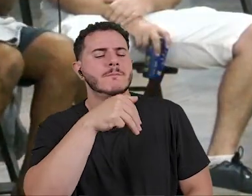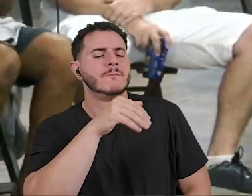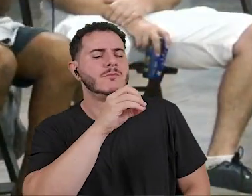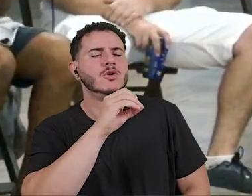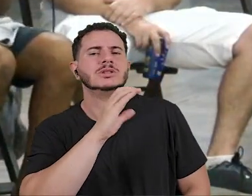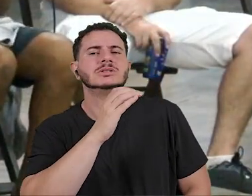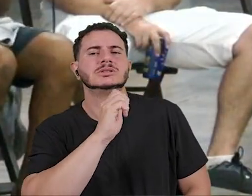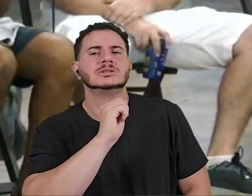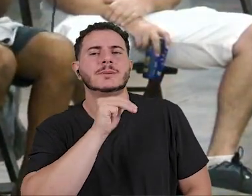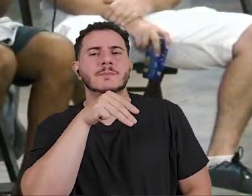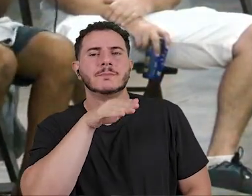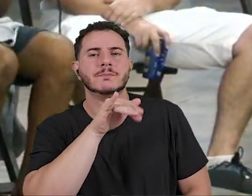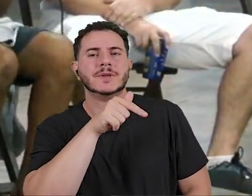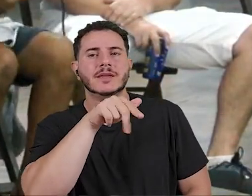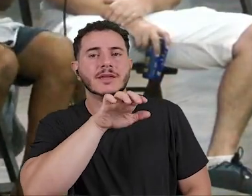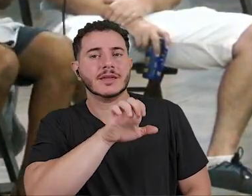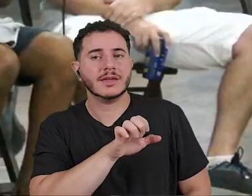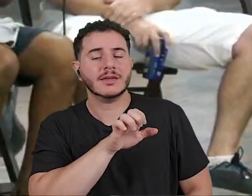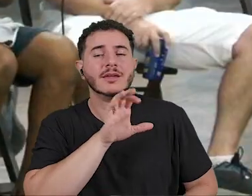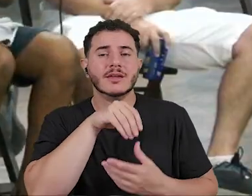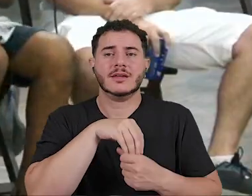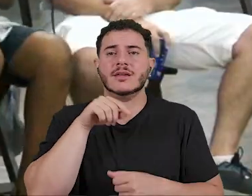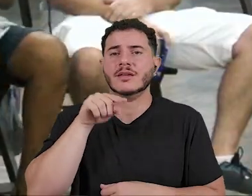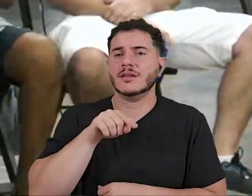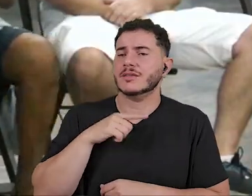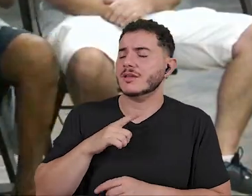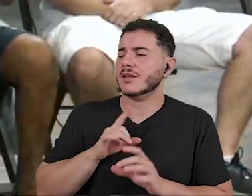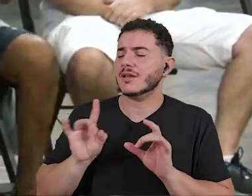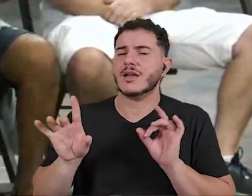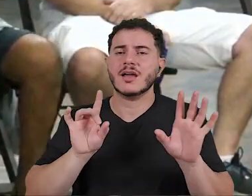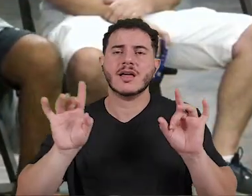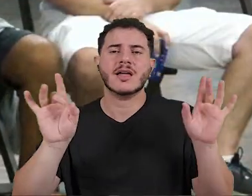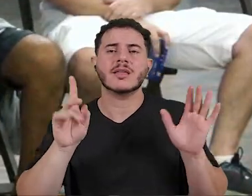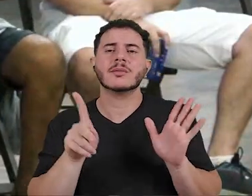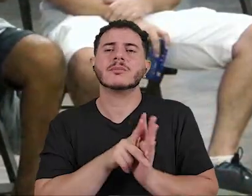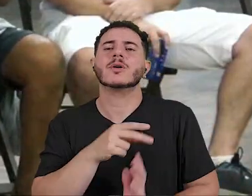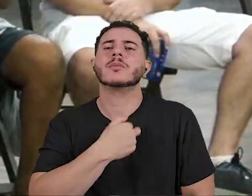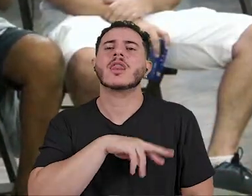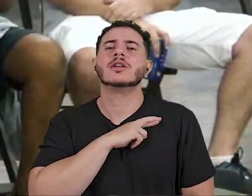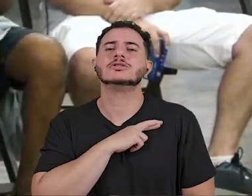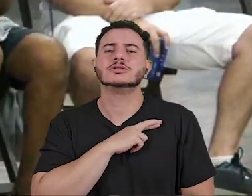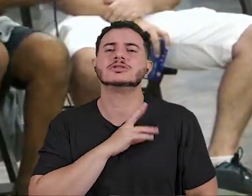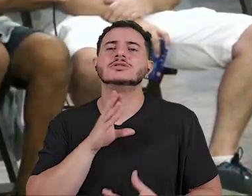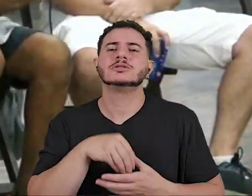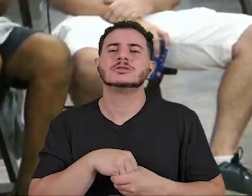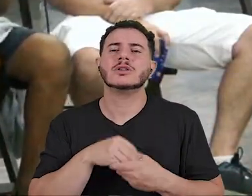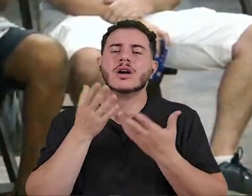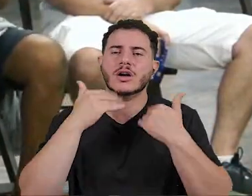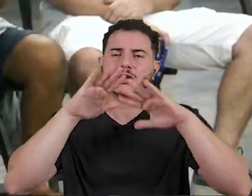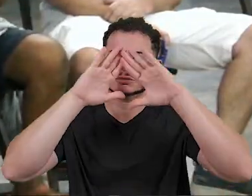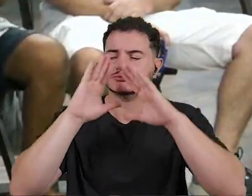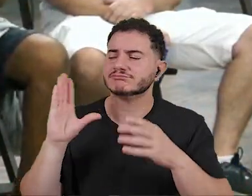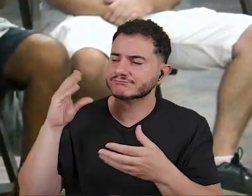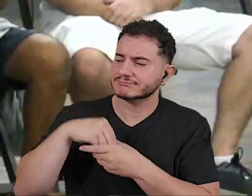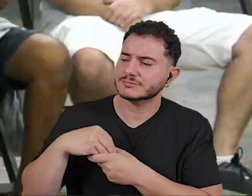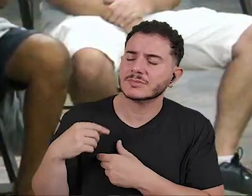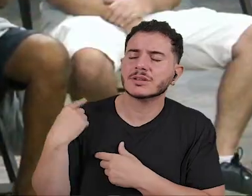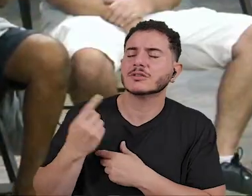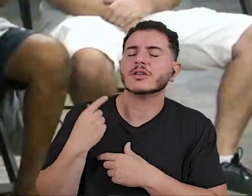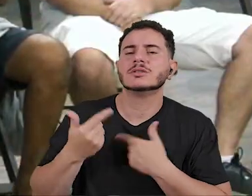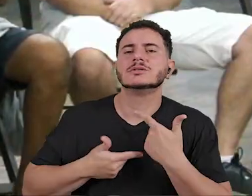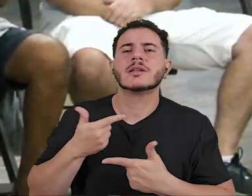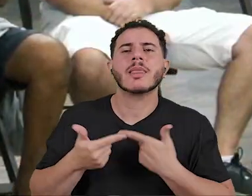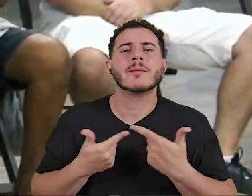da religionidade dela, do orixá dela, que trabalha dentro daquela ali, não na nação nagô, porque todo mundo sabe que a